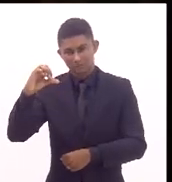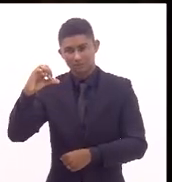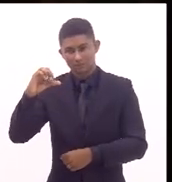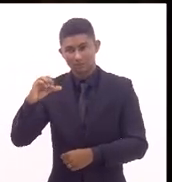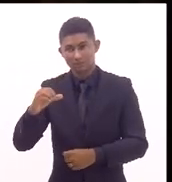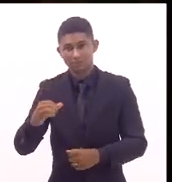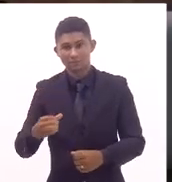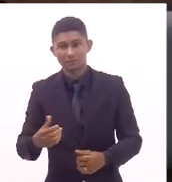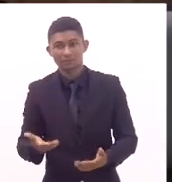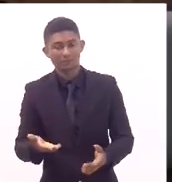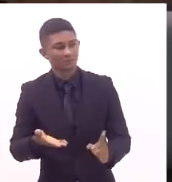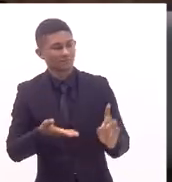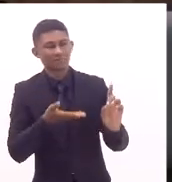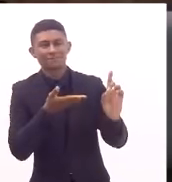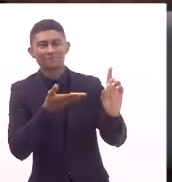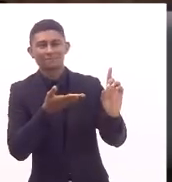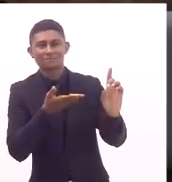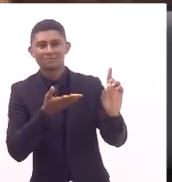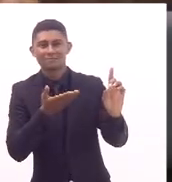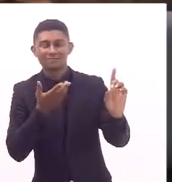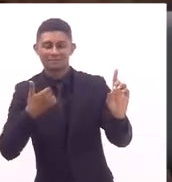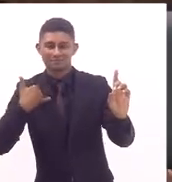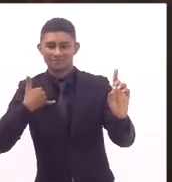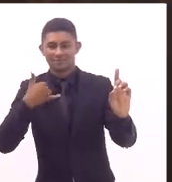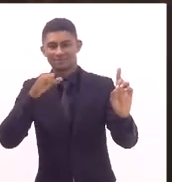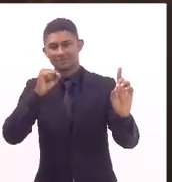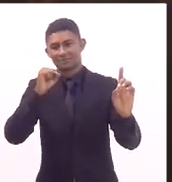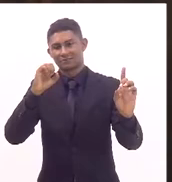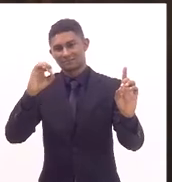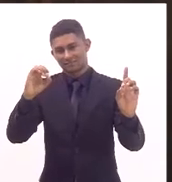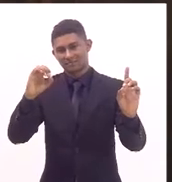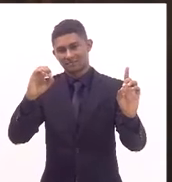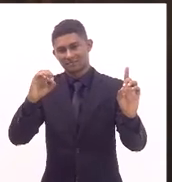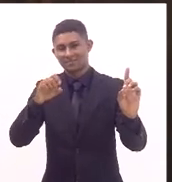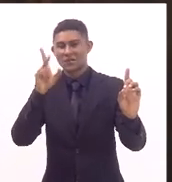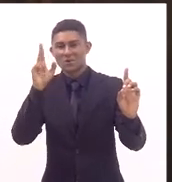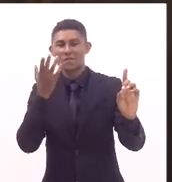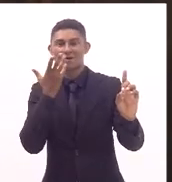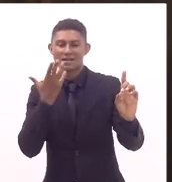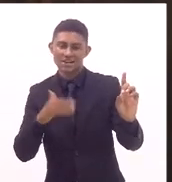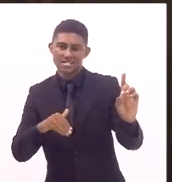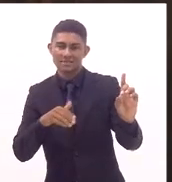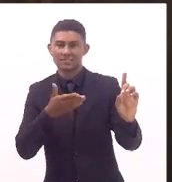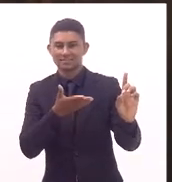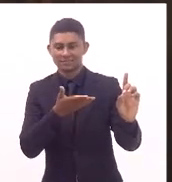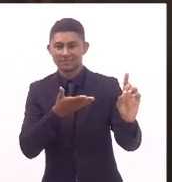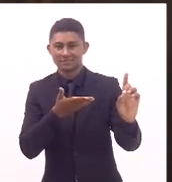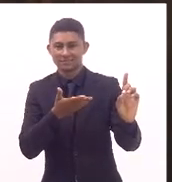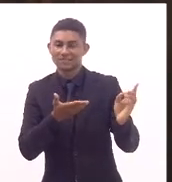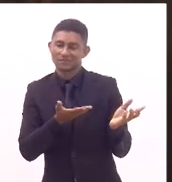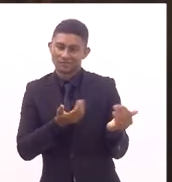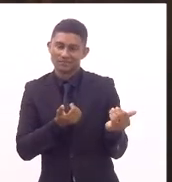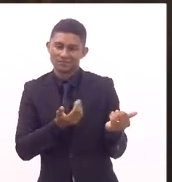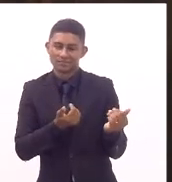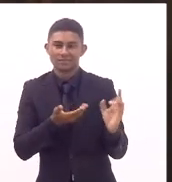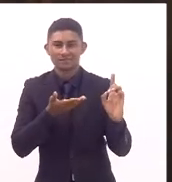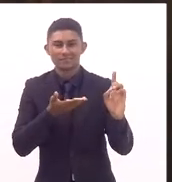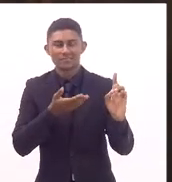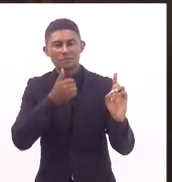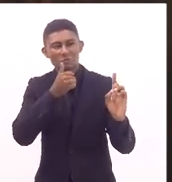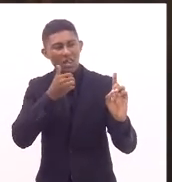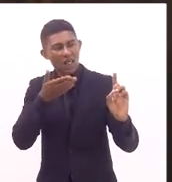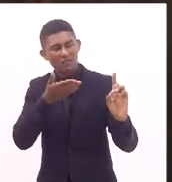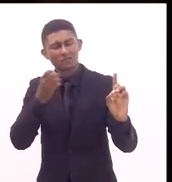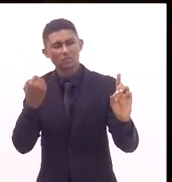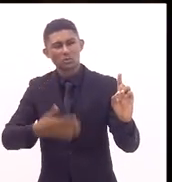Benedito é uma criança 80 anos a criança é tão que mulher